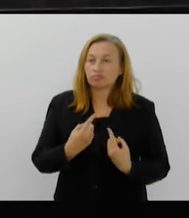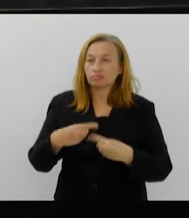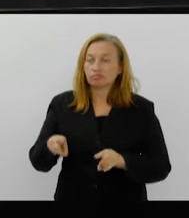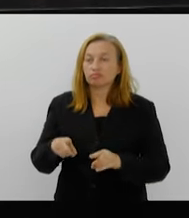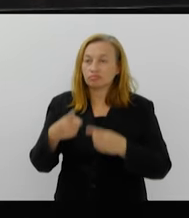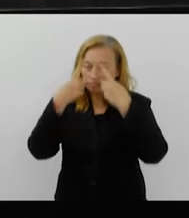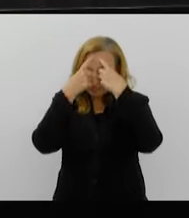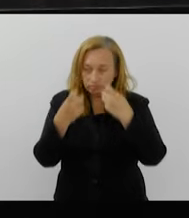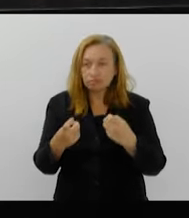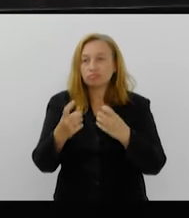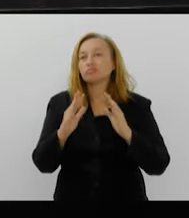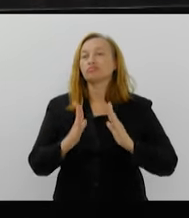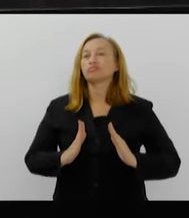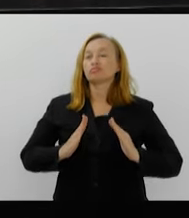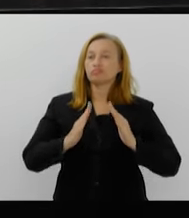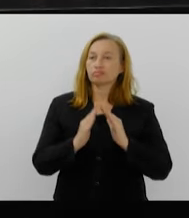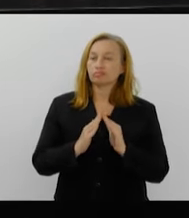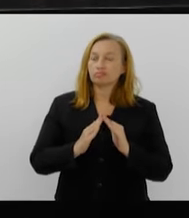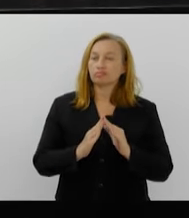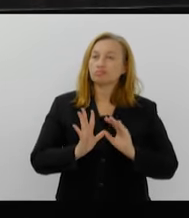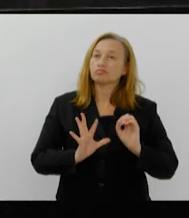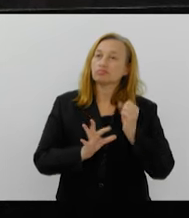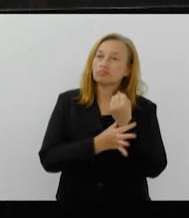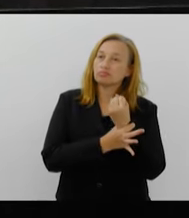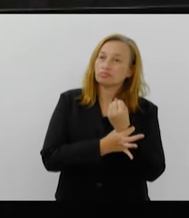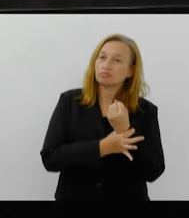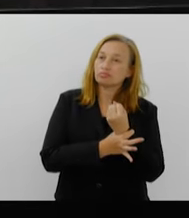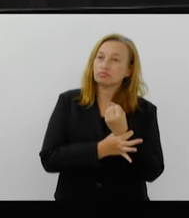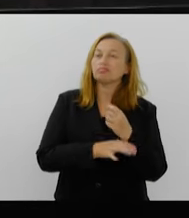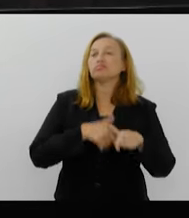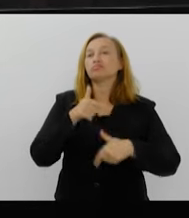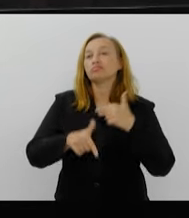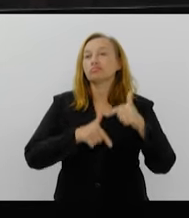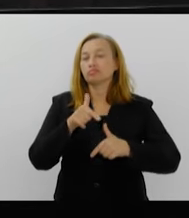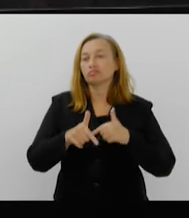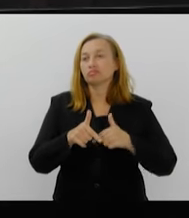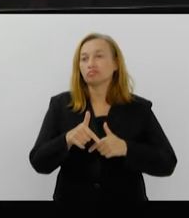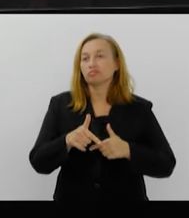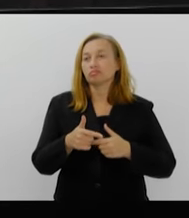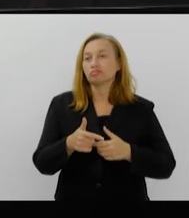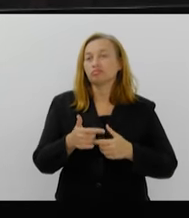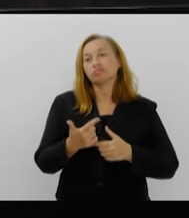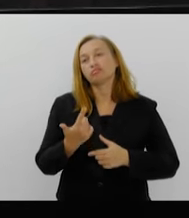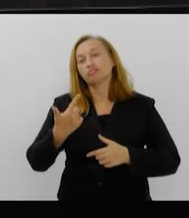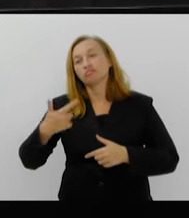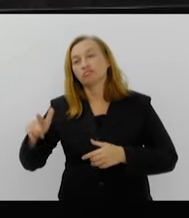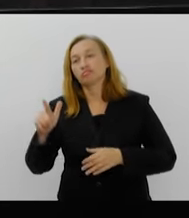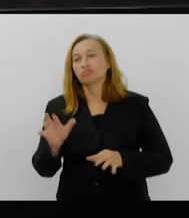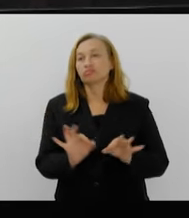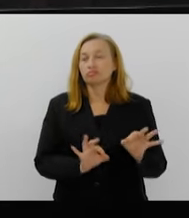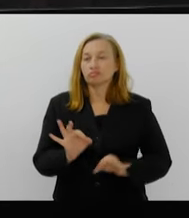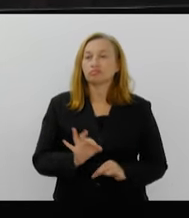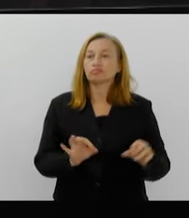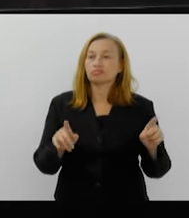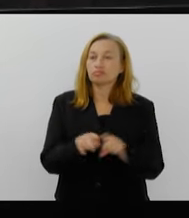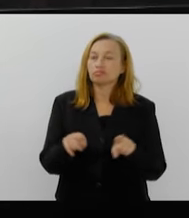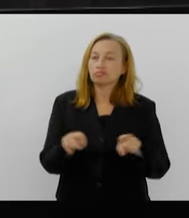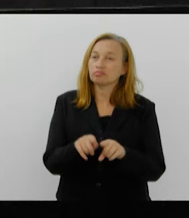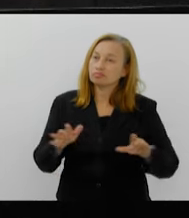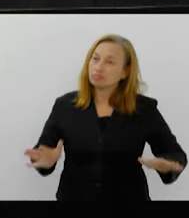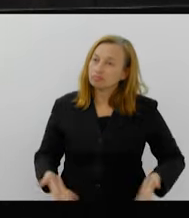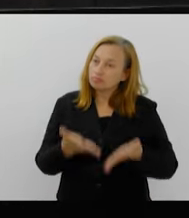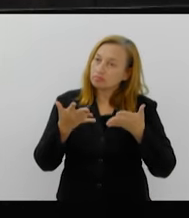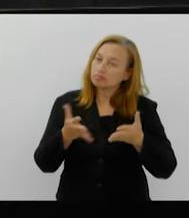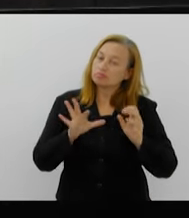violência doméstica, que garantam mercado de trabalho, dentre outros programas também, que incentivem